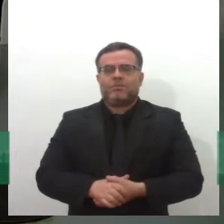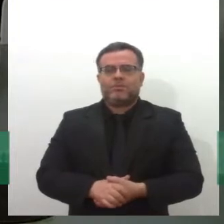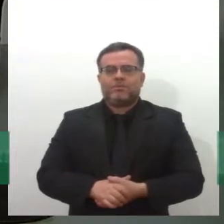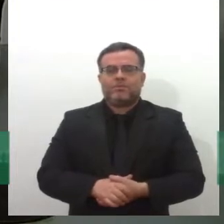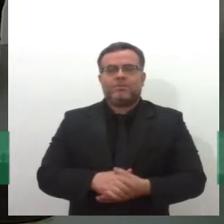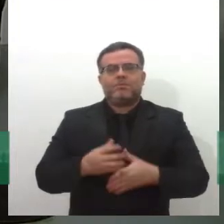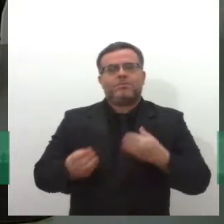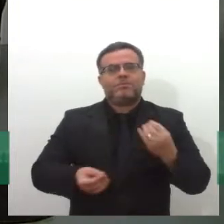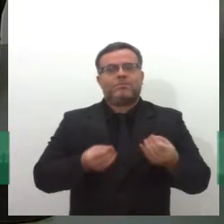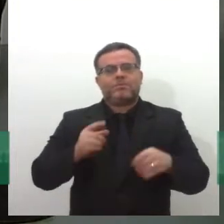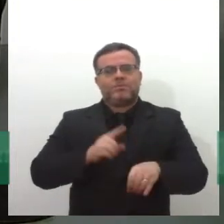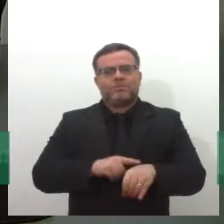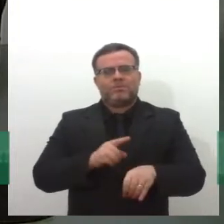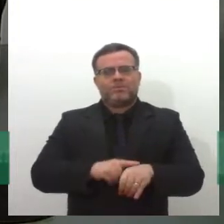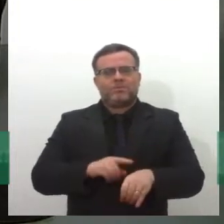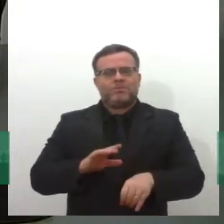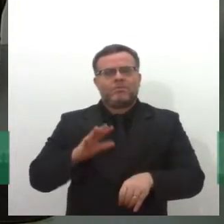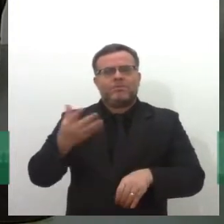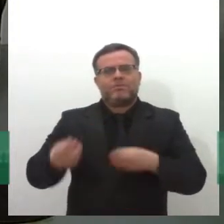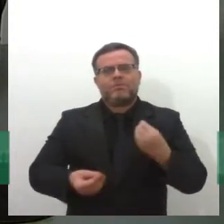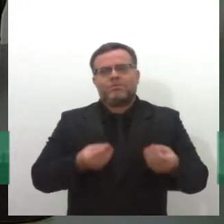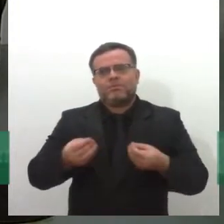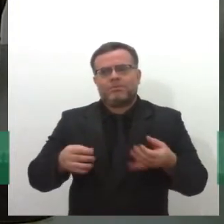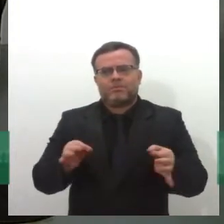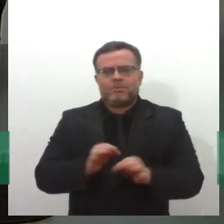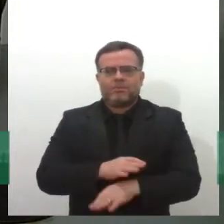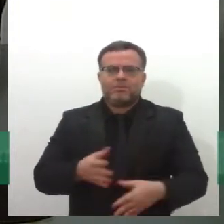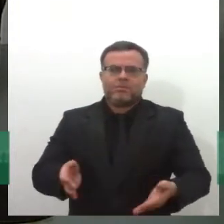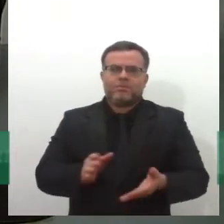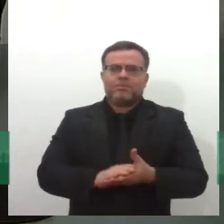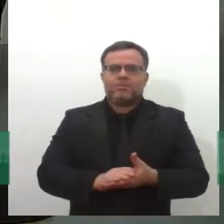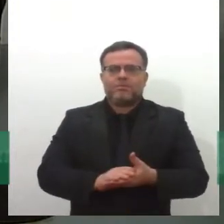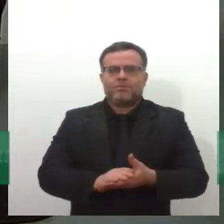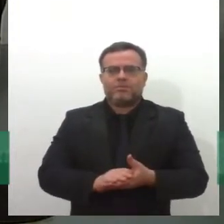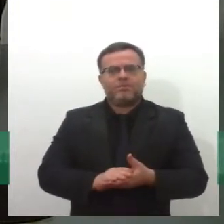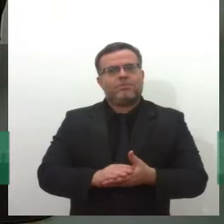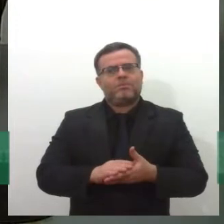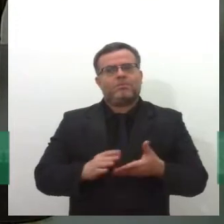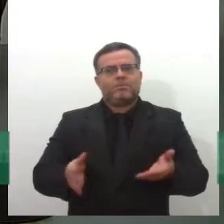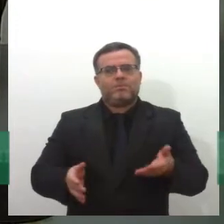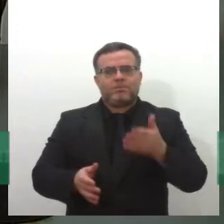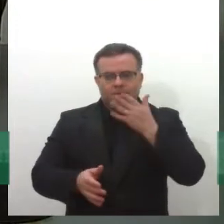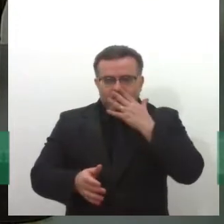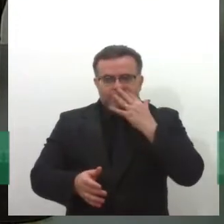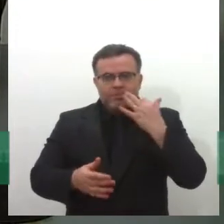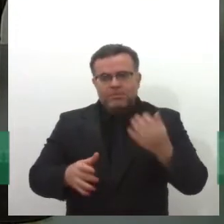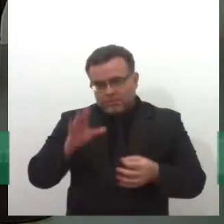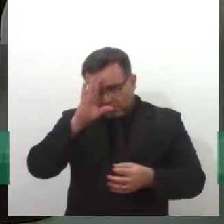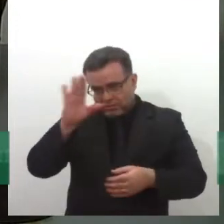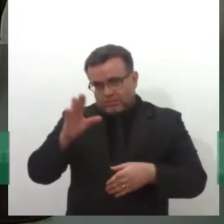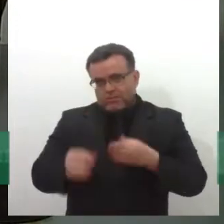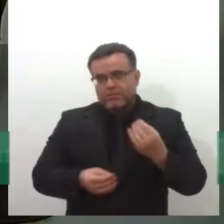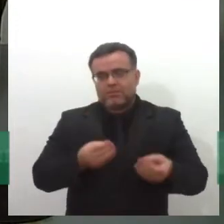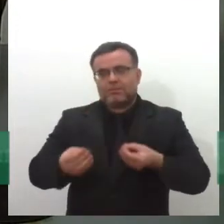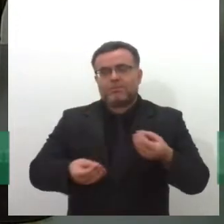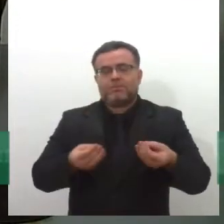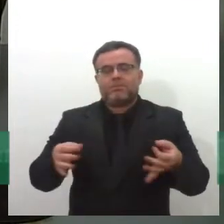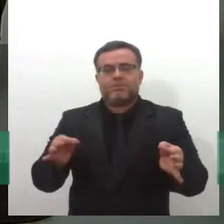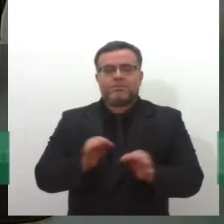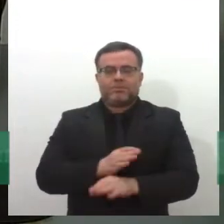Concefaz, no momento, tem se reunido constantemente para decidir qual vai ser os próximos passos. Por enquanto, estamos ainda